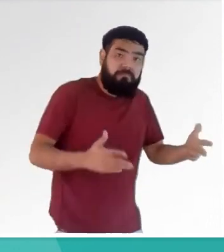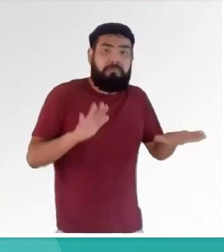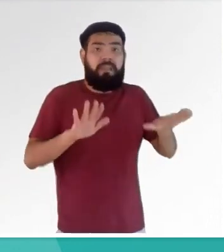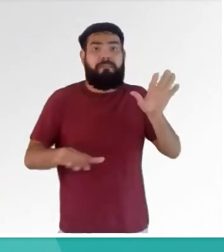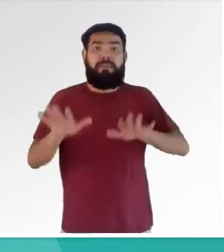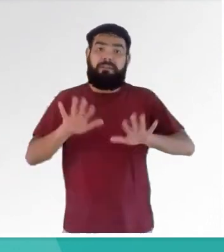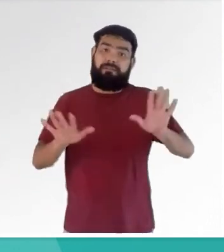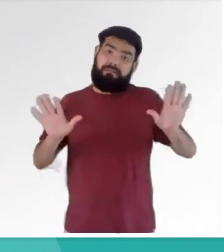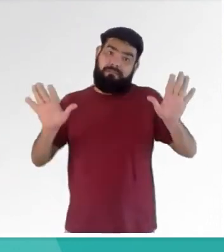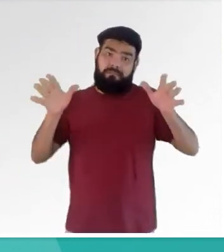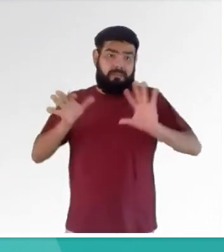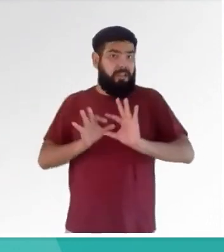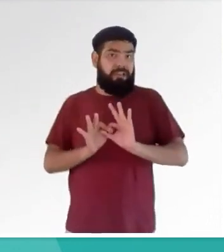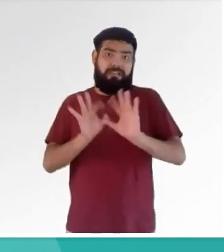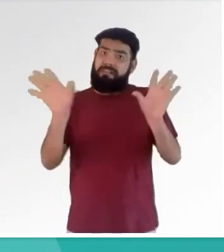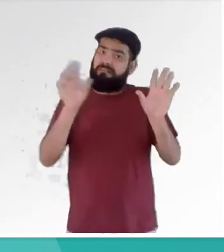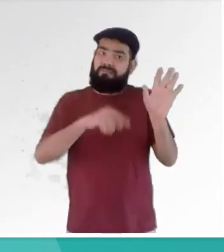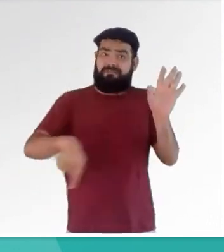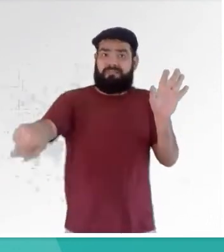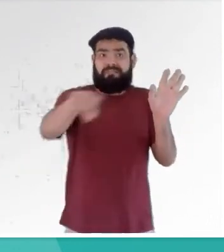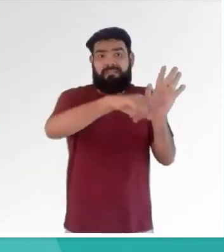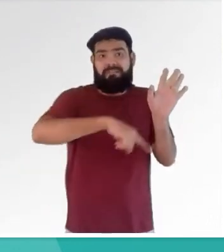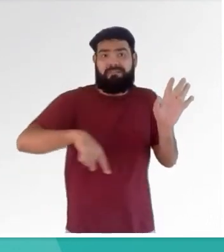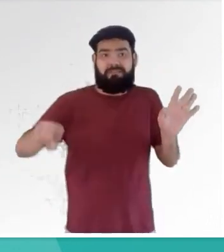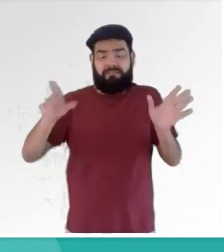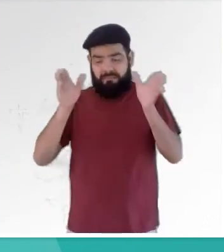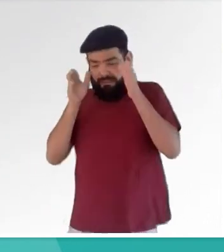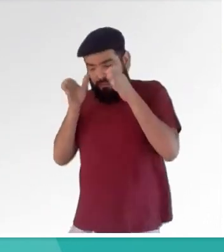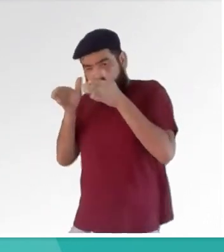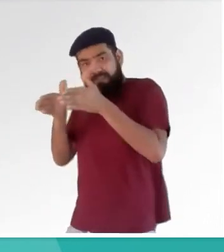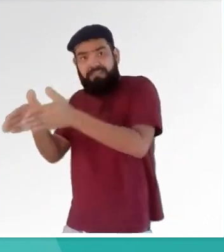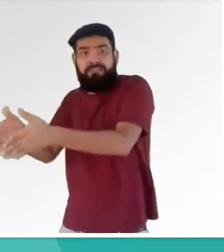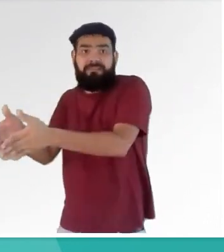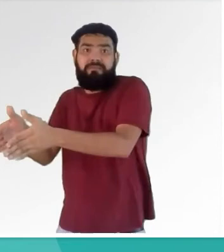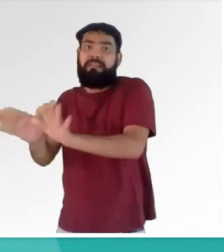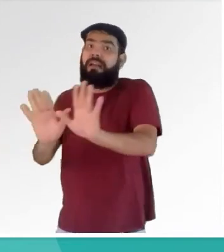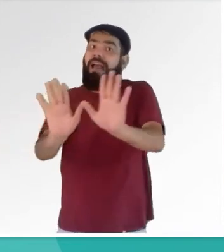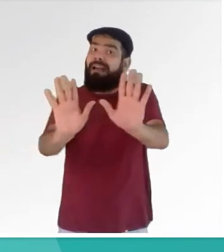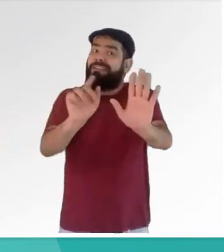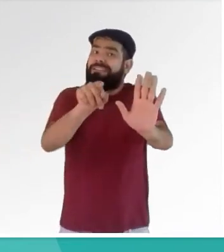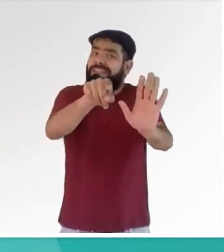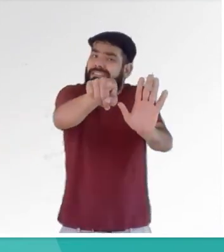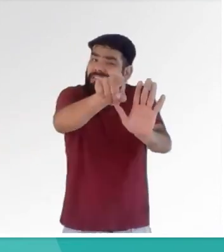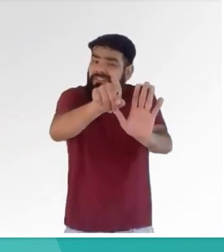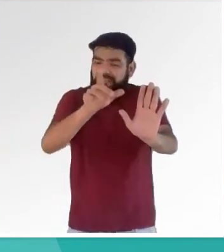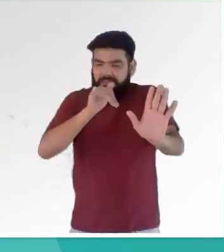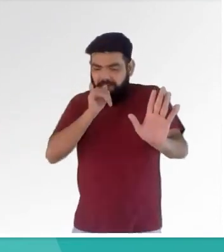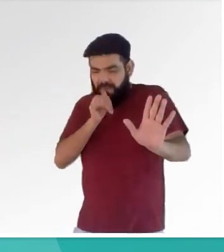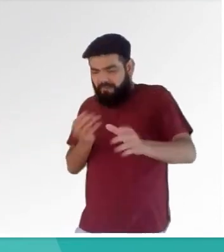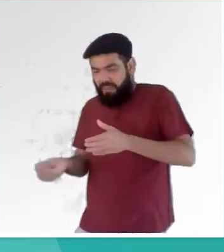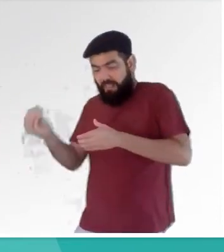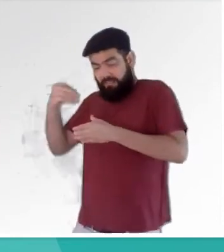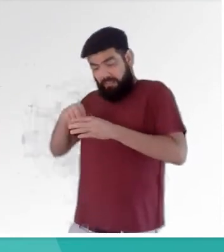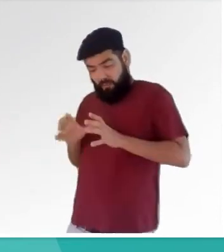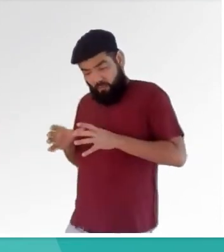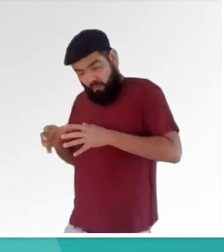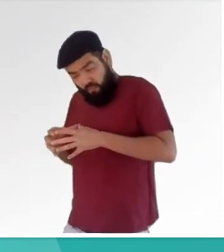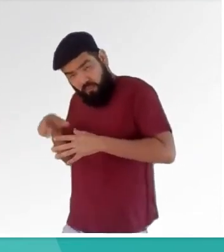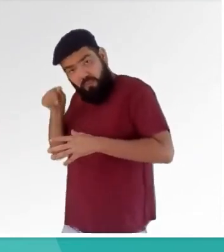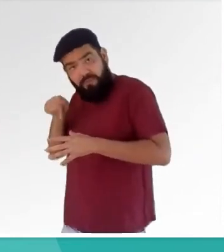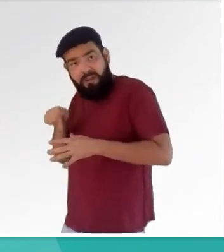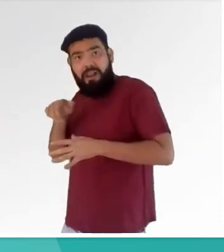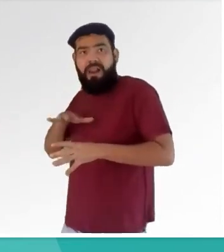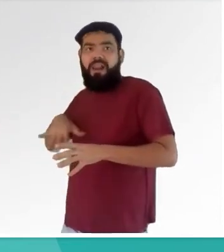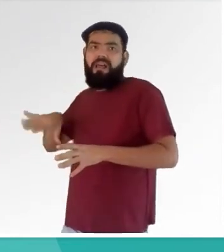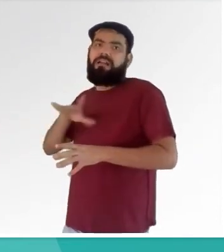seguir isso. Agora, se você está fazendo parte daquele grupo, você sabe que lá tem coisas